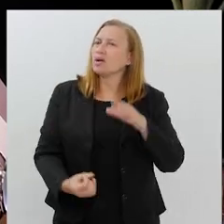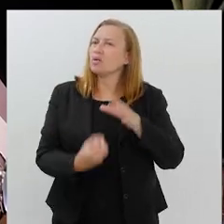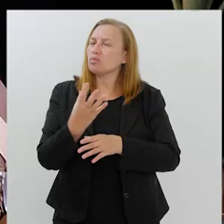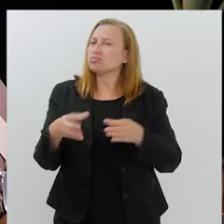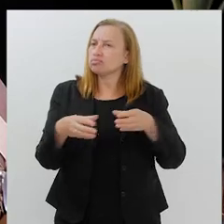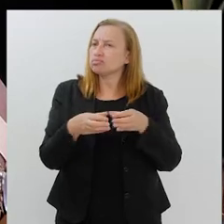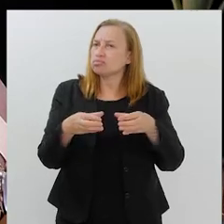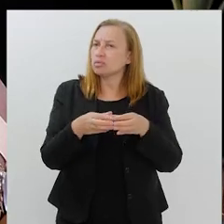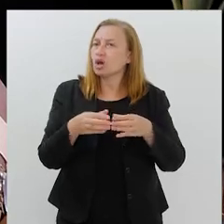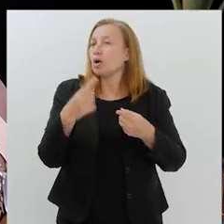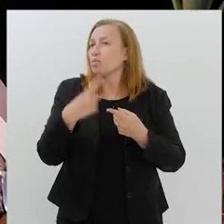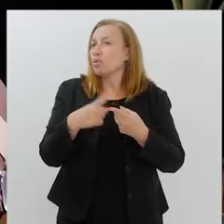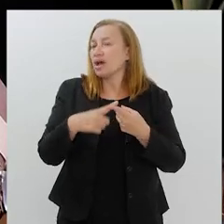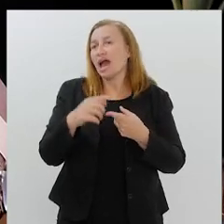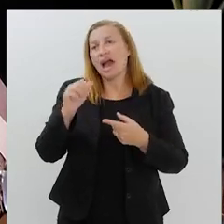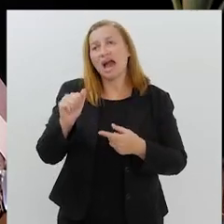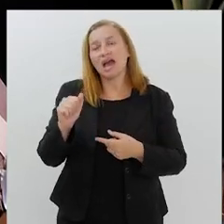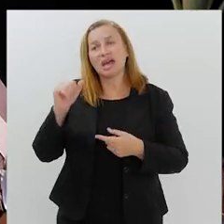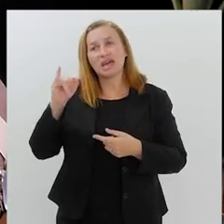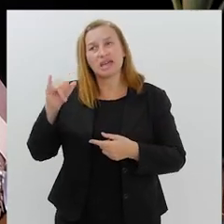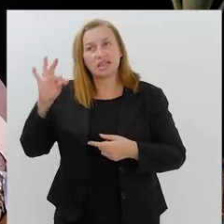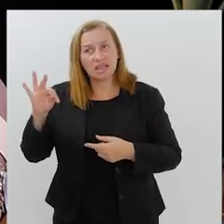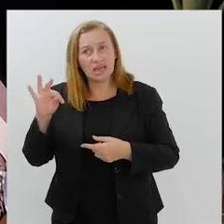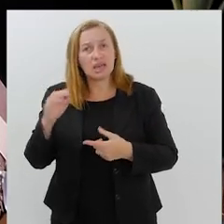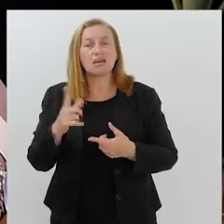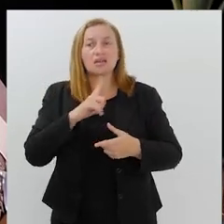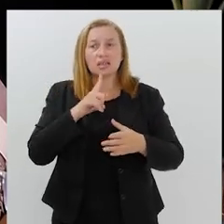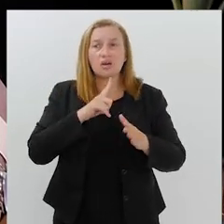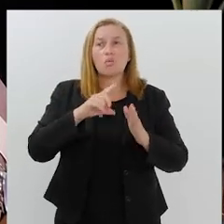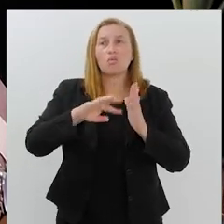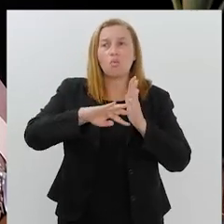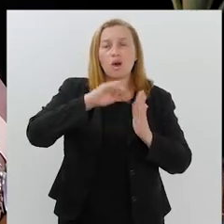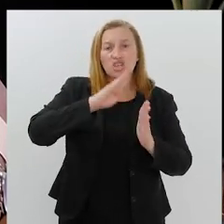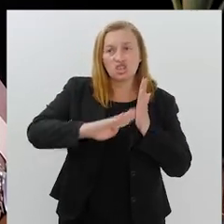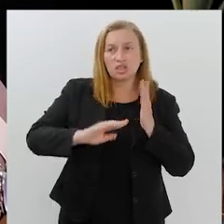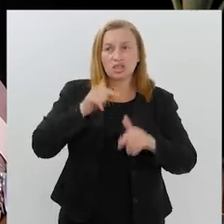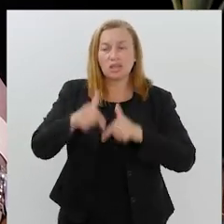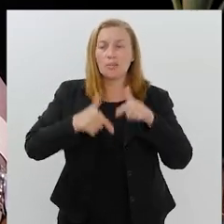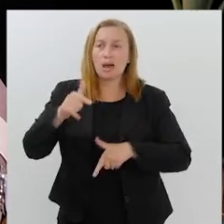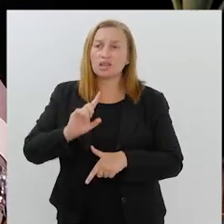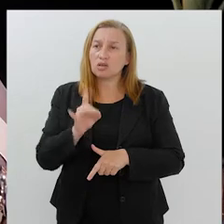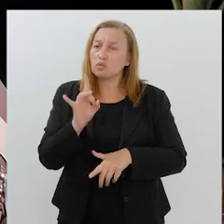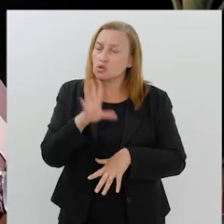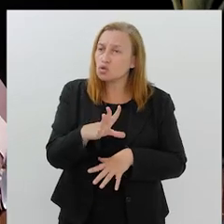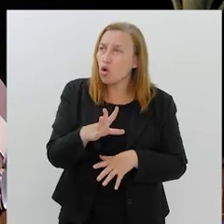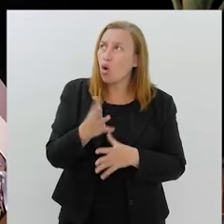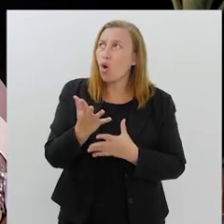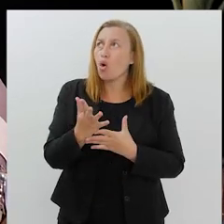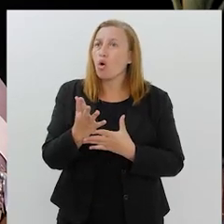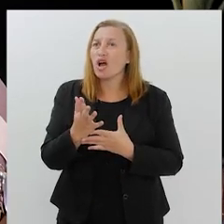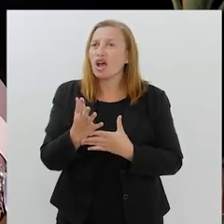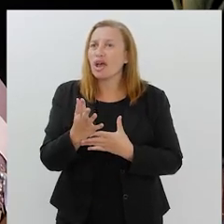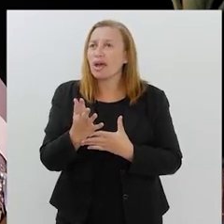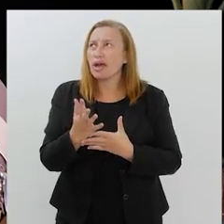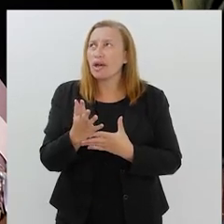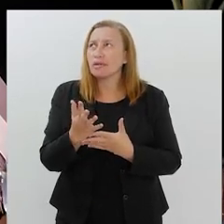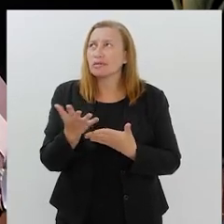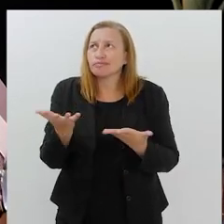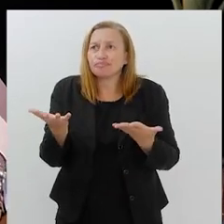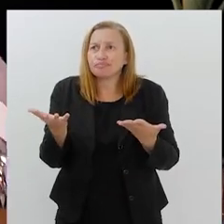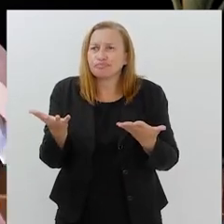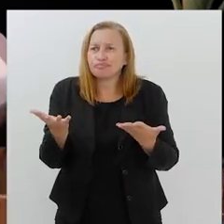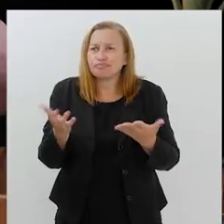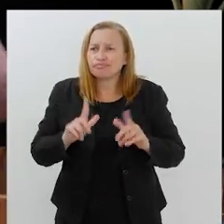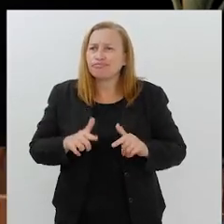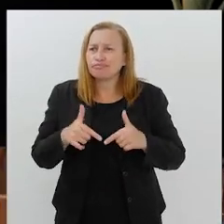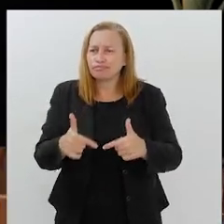né até porque a organização oit tem uma agenda do trabalho decente que envolve não só uma série de